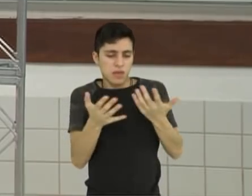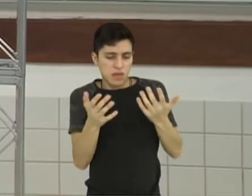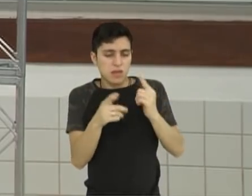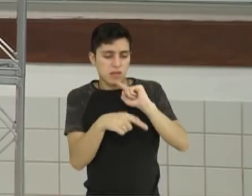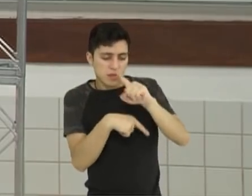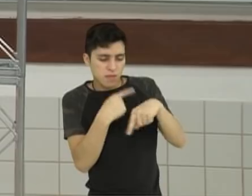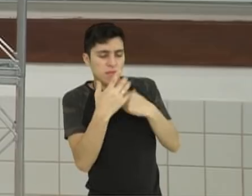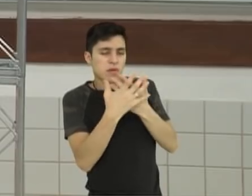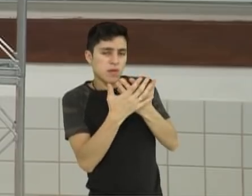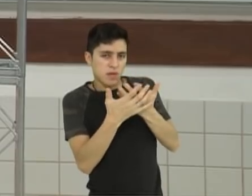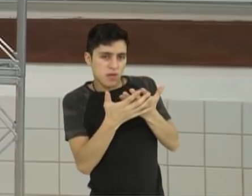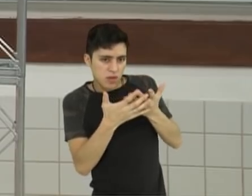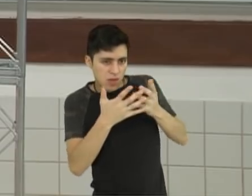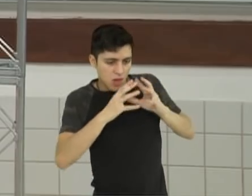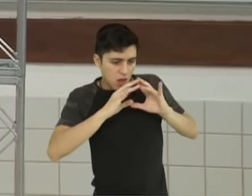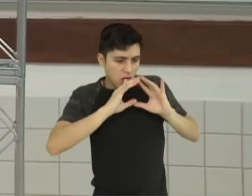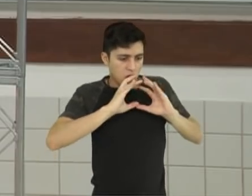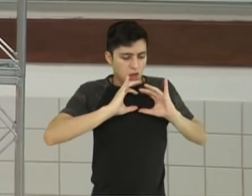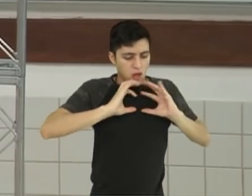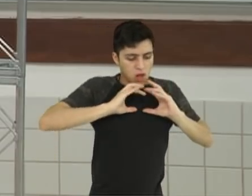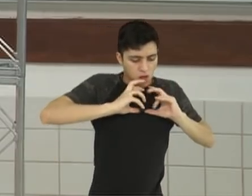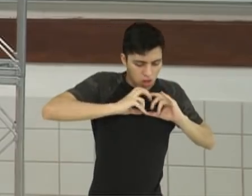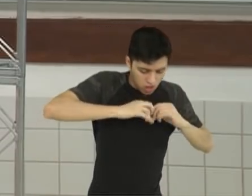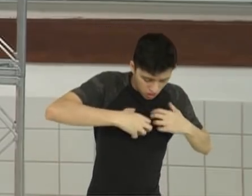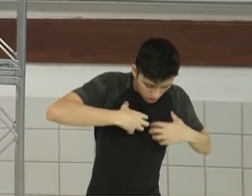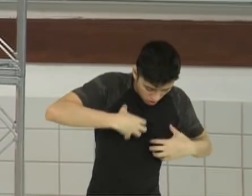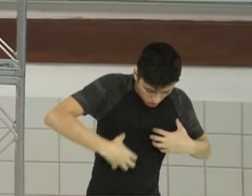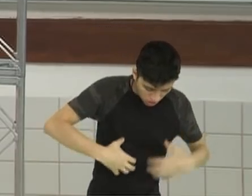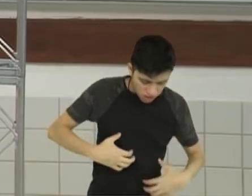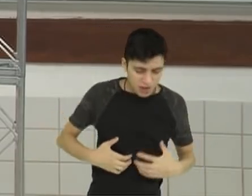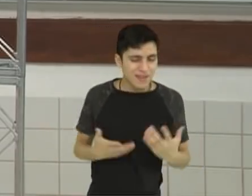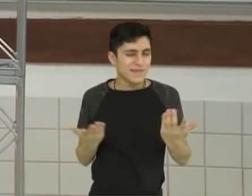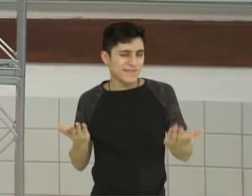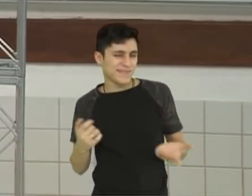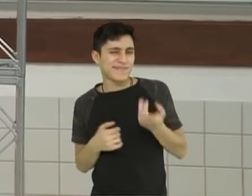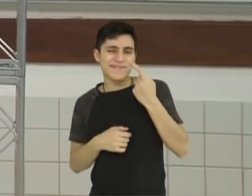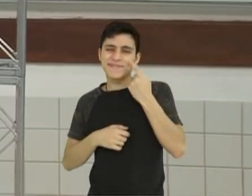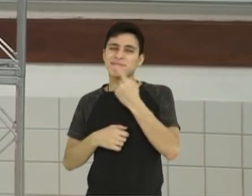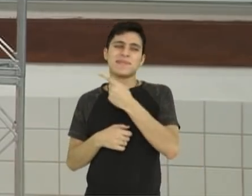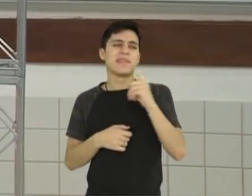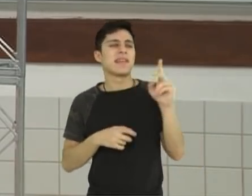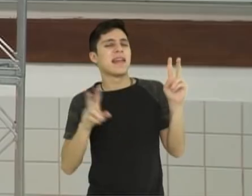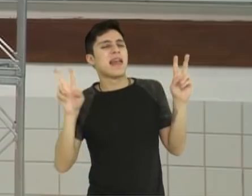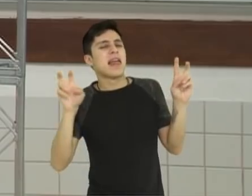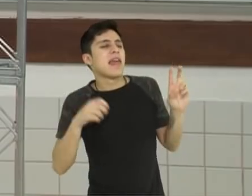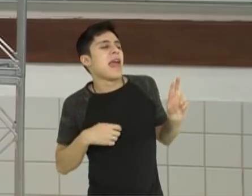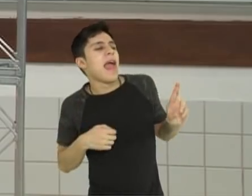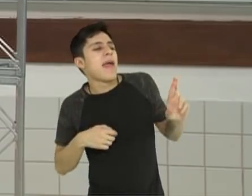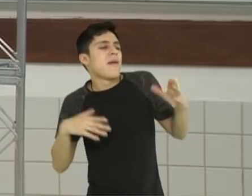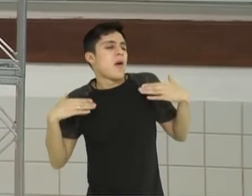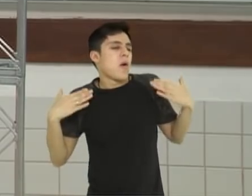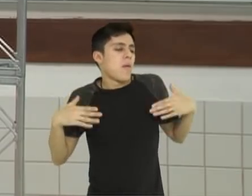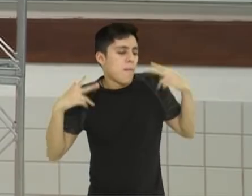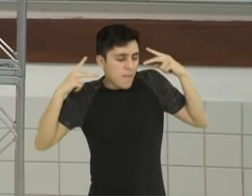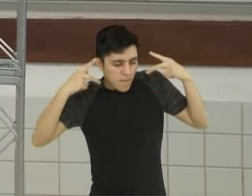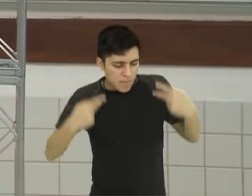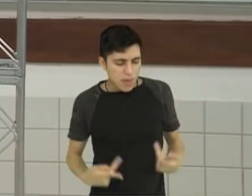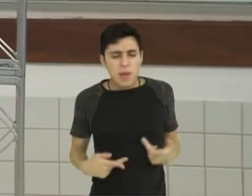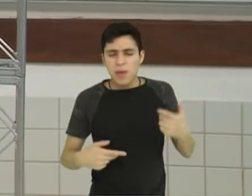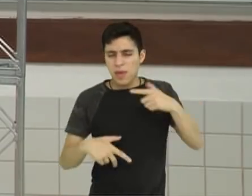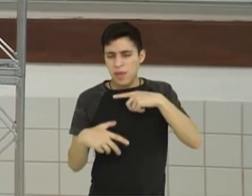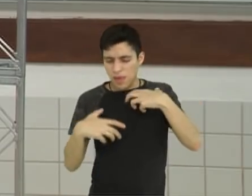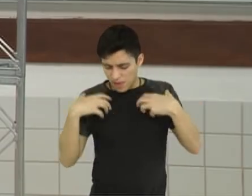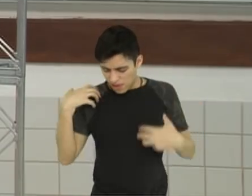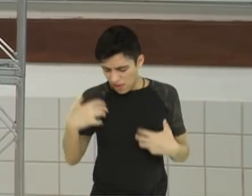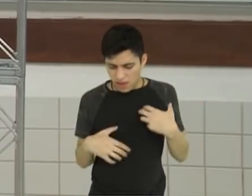órgão. Então aqui eu trago para vocês o nosso representante do corpo humano que mostra vários órgãos. Por exemplo, os